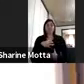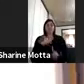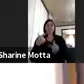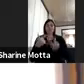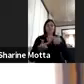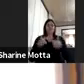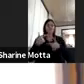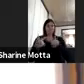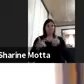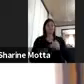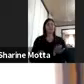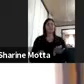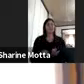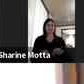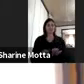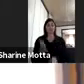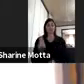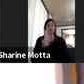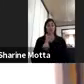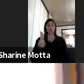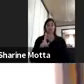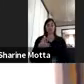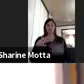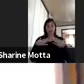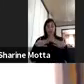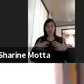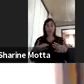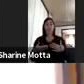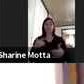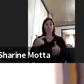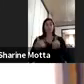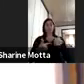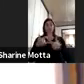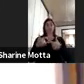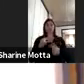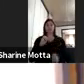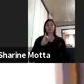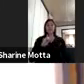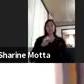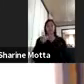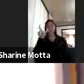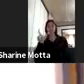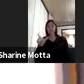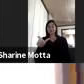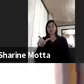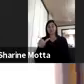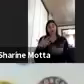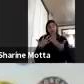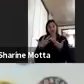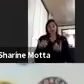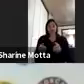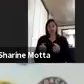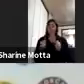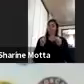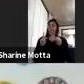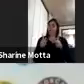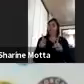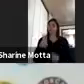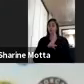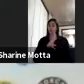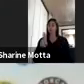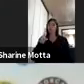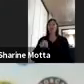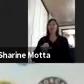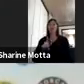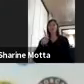O trabalho sexual, que quando lícito, tem o nome de prostituição. Porque a prostituição no